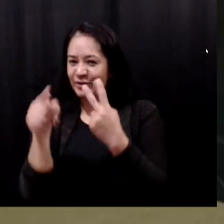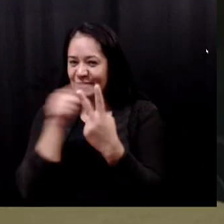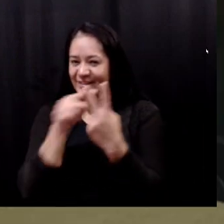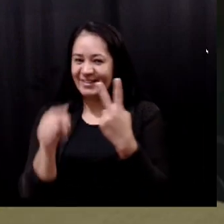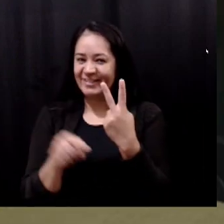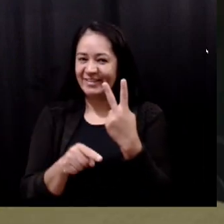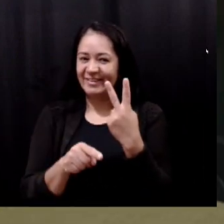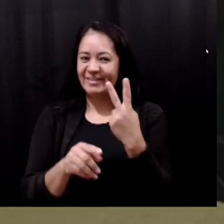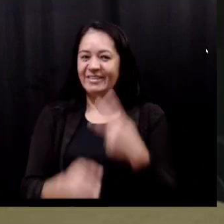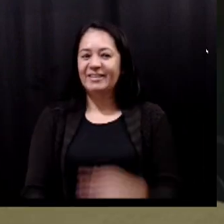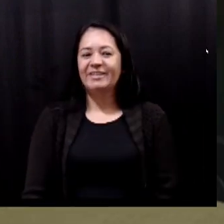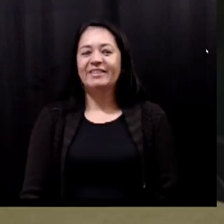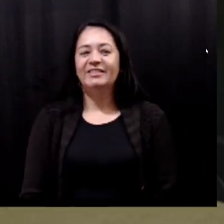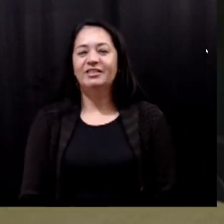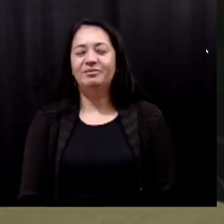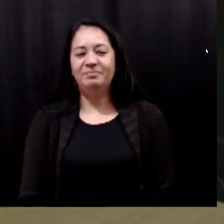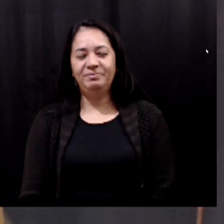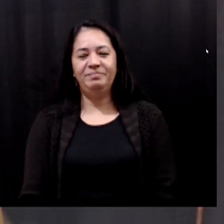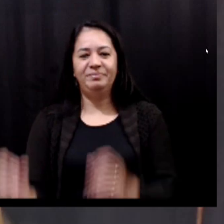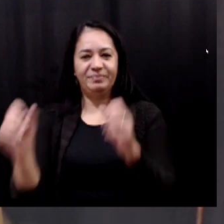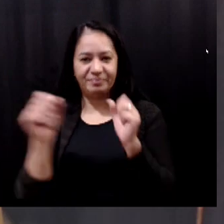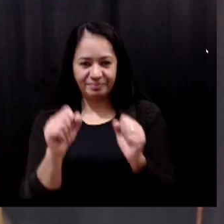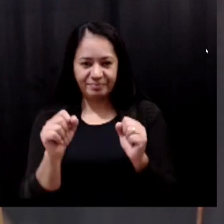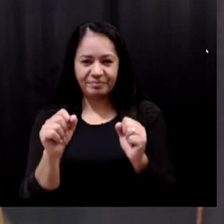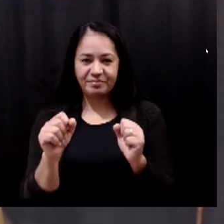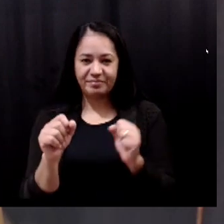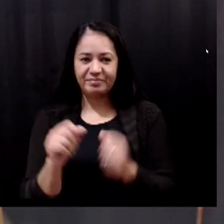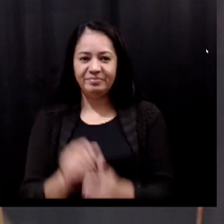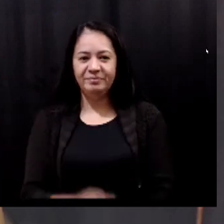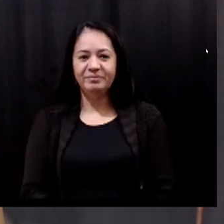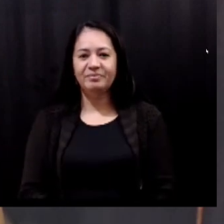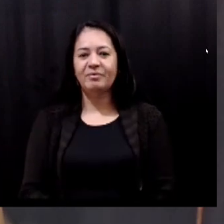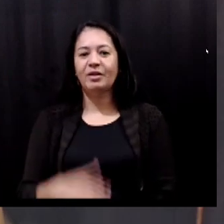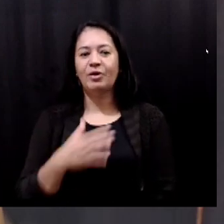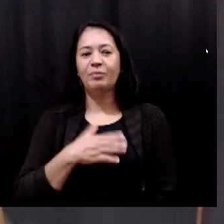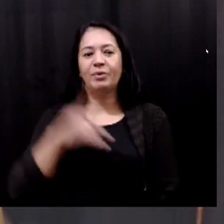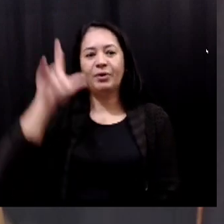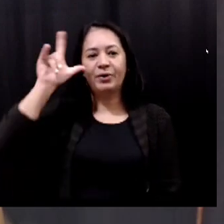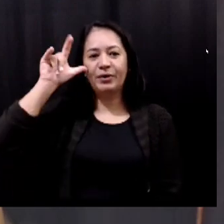seu arroba também aí para o pessoal. Legal, o meu arroba então é